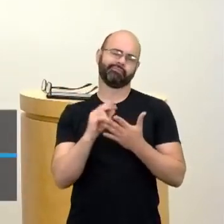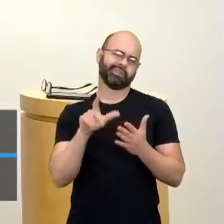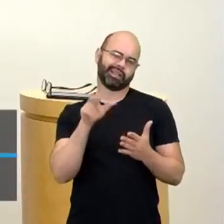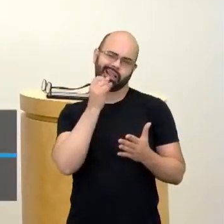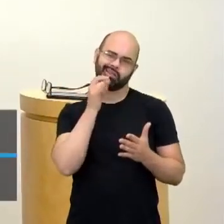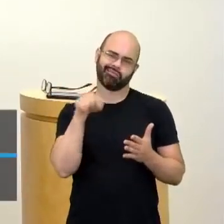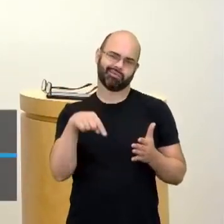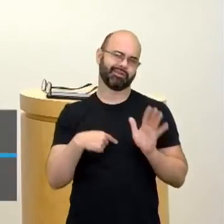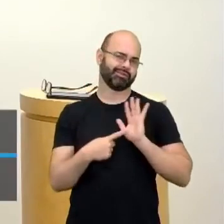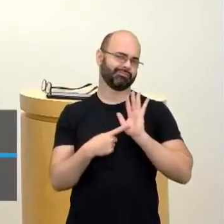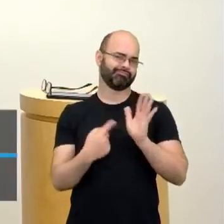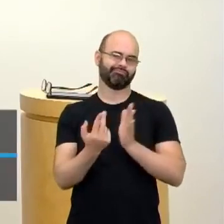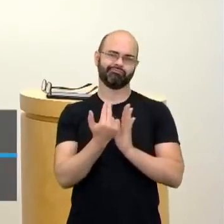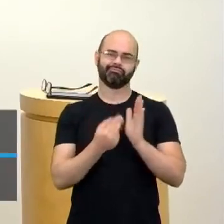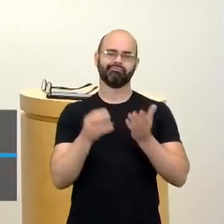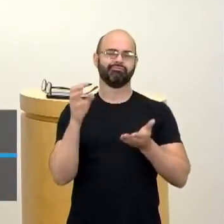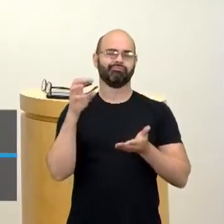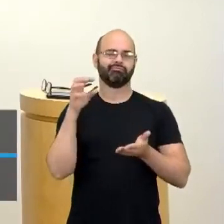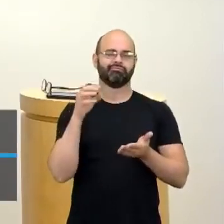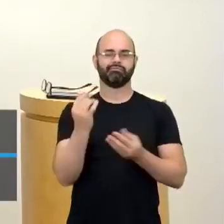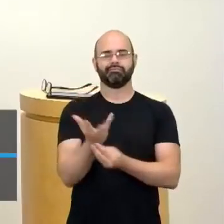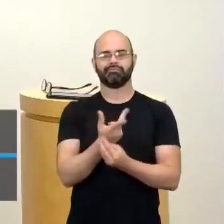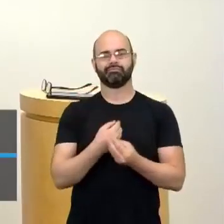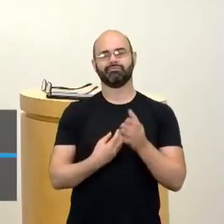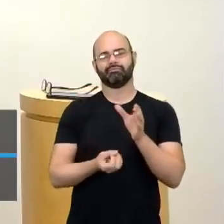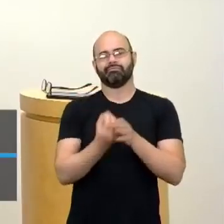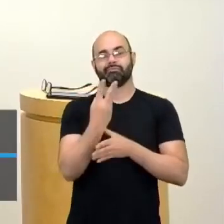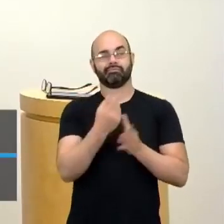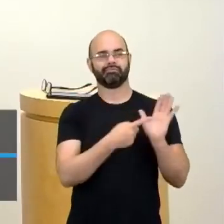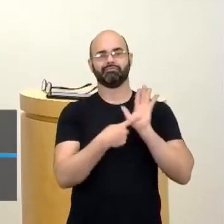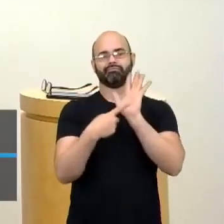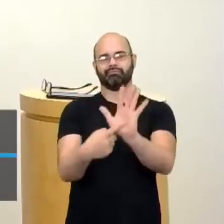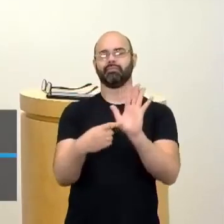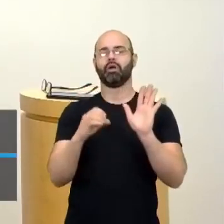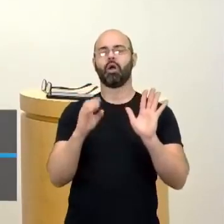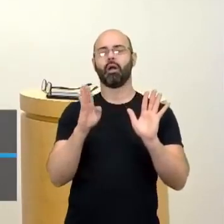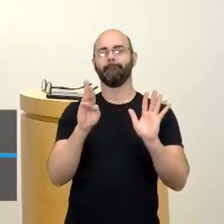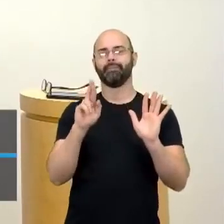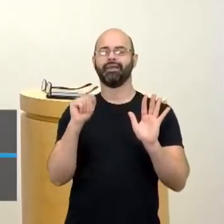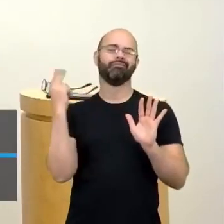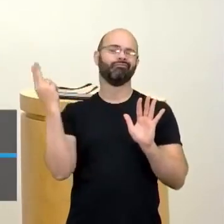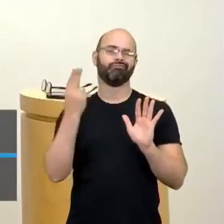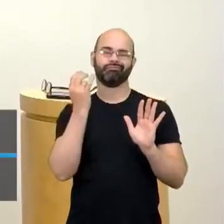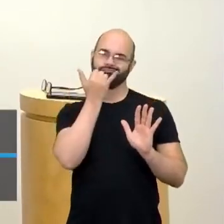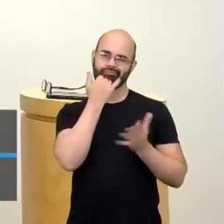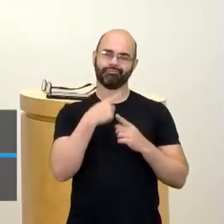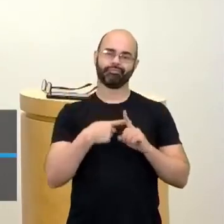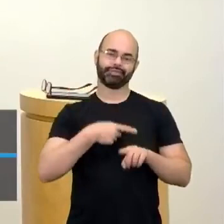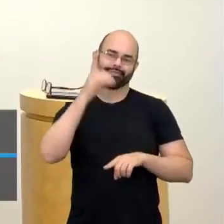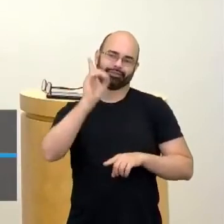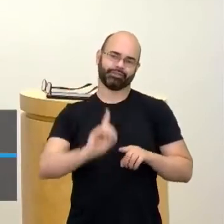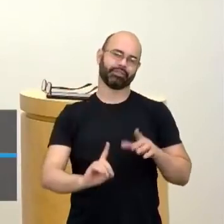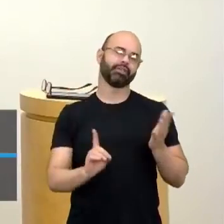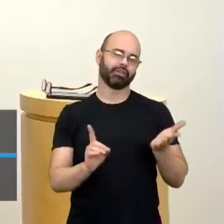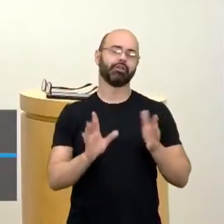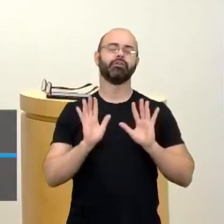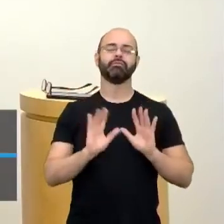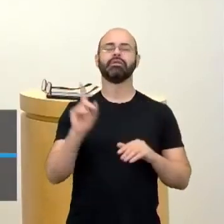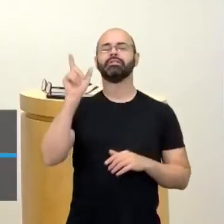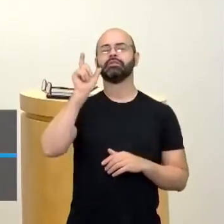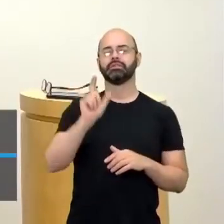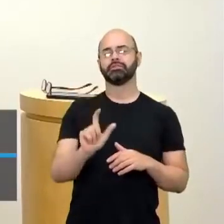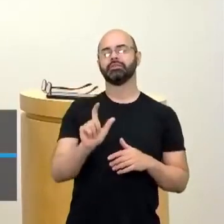consegue colocar nenhuma obra dele aqui por conta de direitos autorais, mas procurem. É muito interessante. O Ocampo, ele trabalha